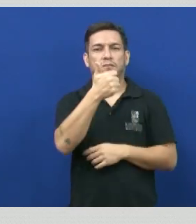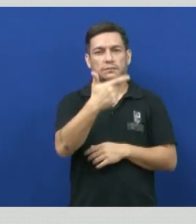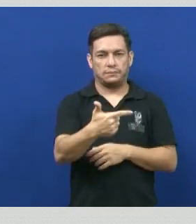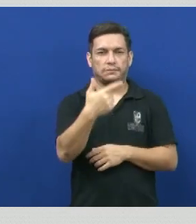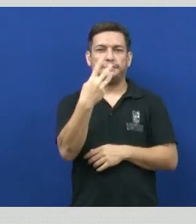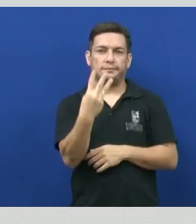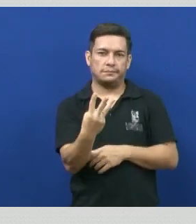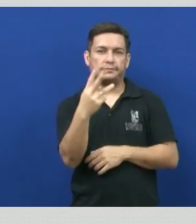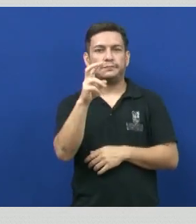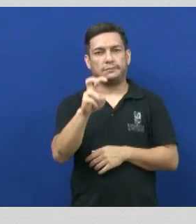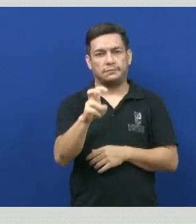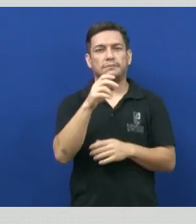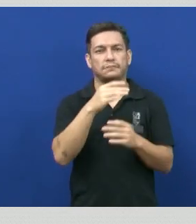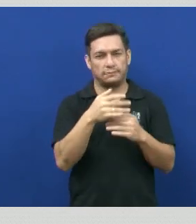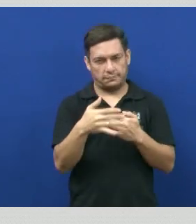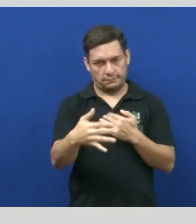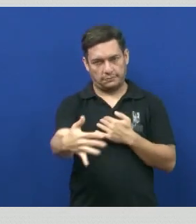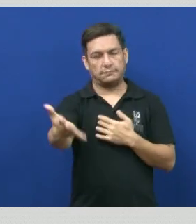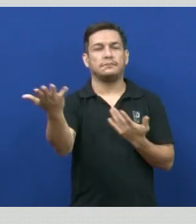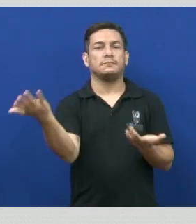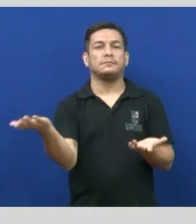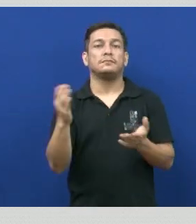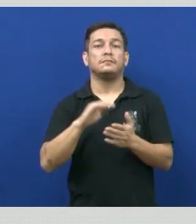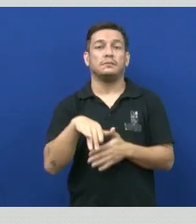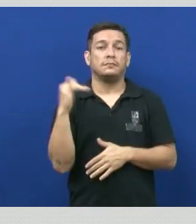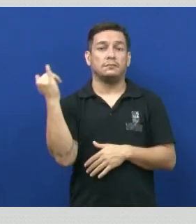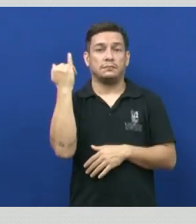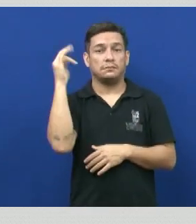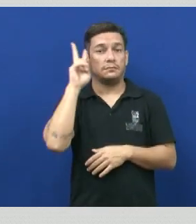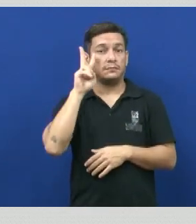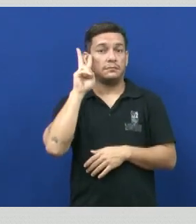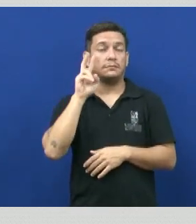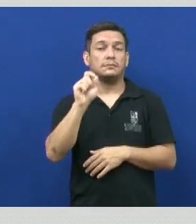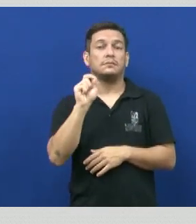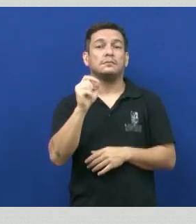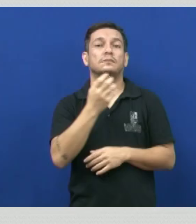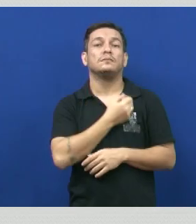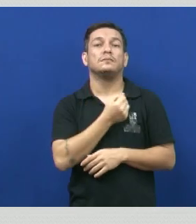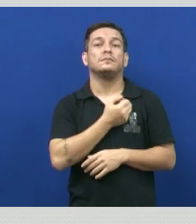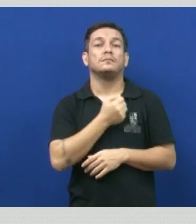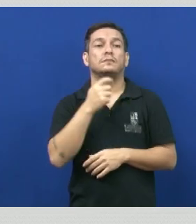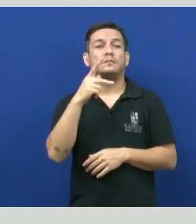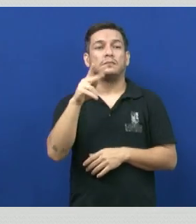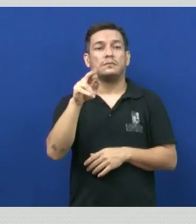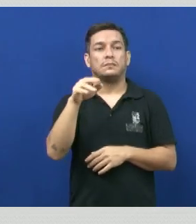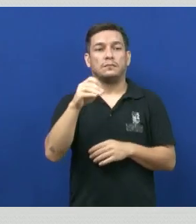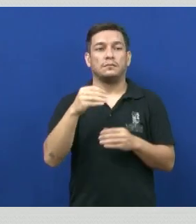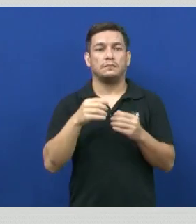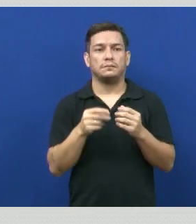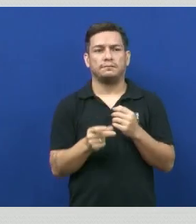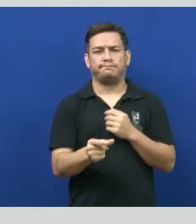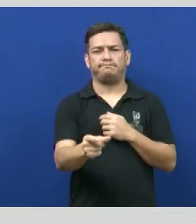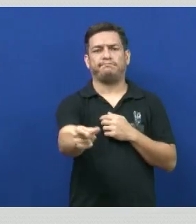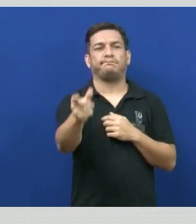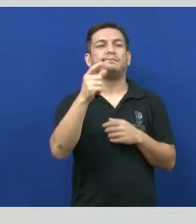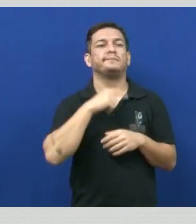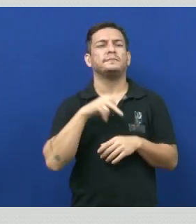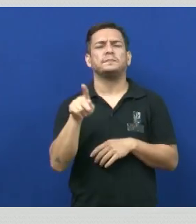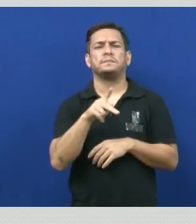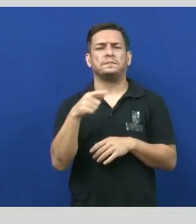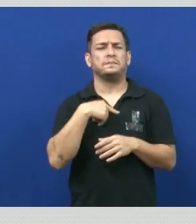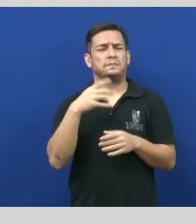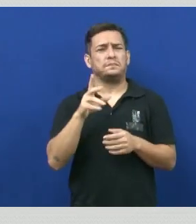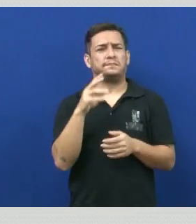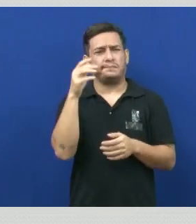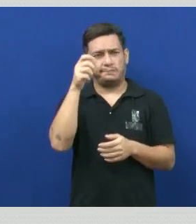2, 3, 5 e aí uma infinidade. É importante lembrar que os números primos eles são infinitos. Professora, eu sou obrigada